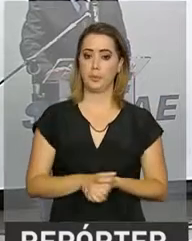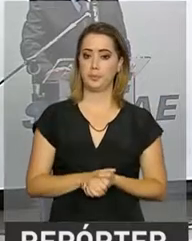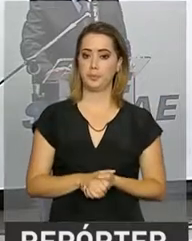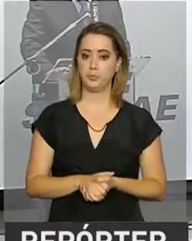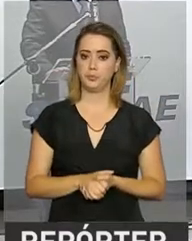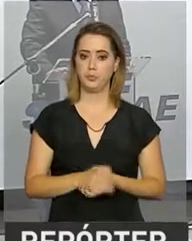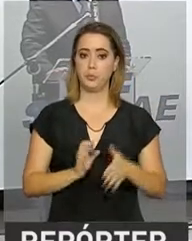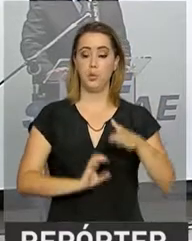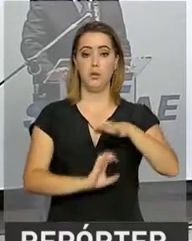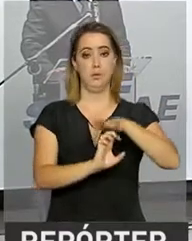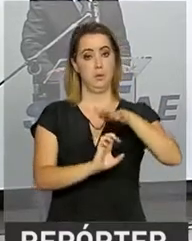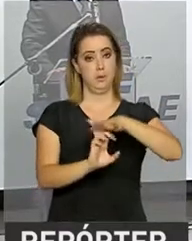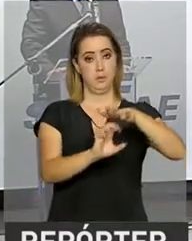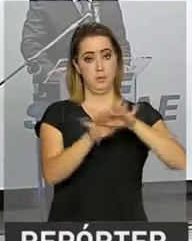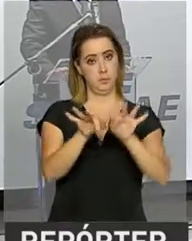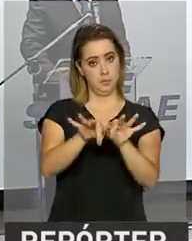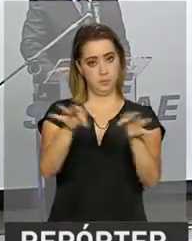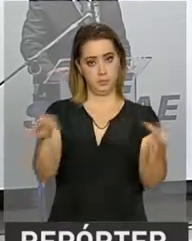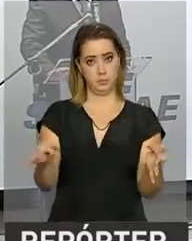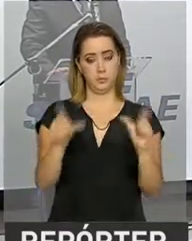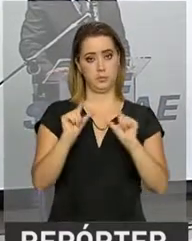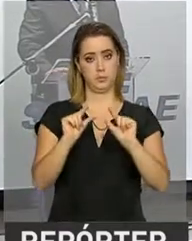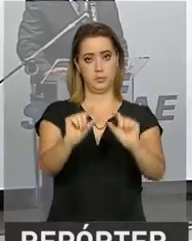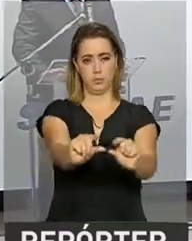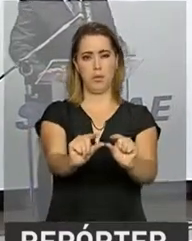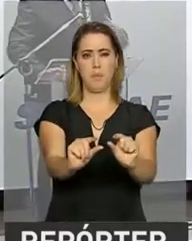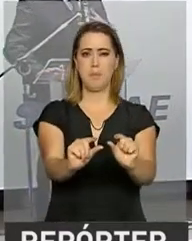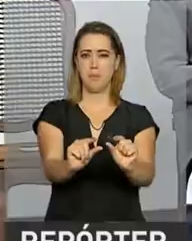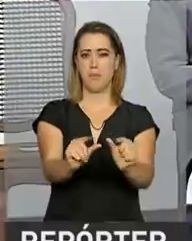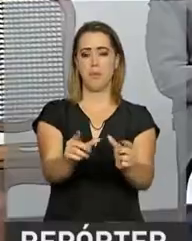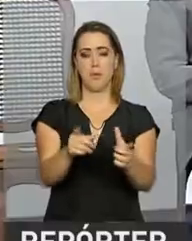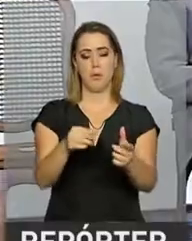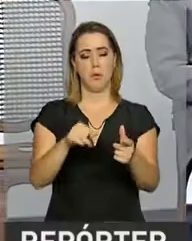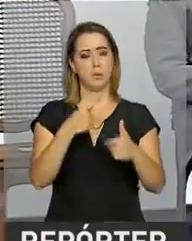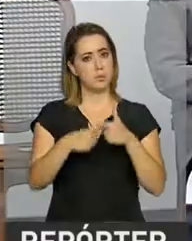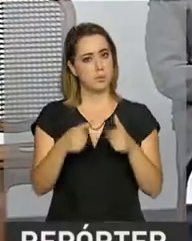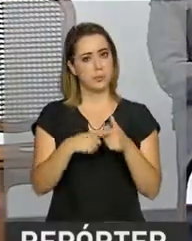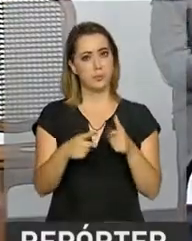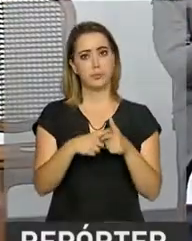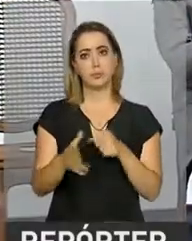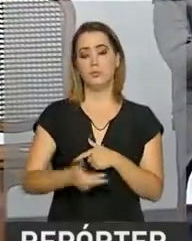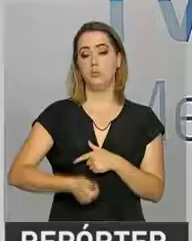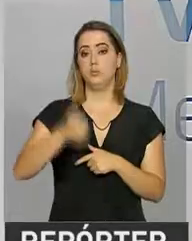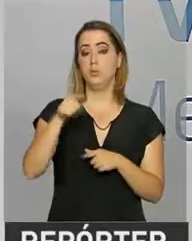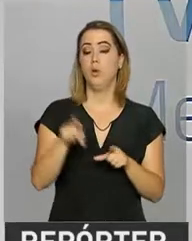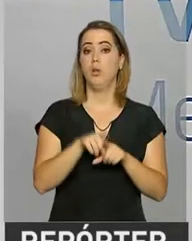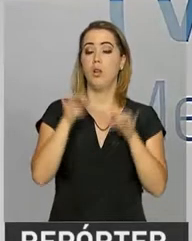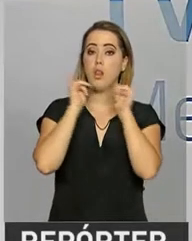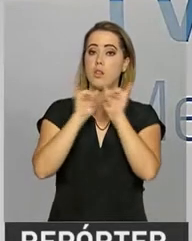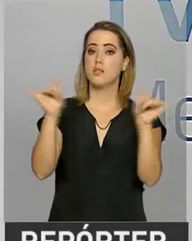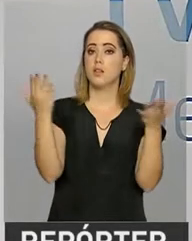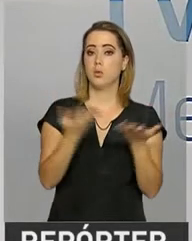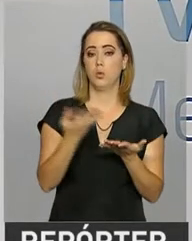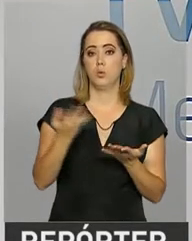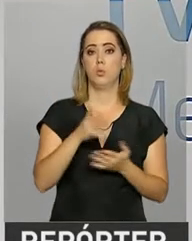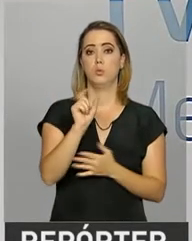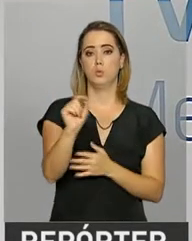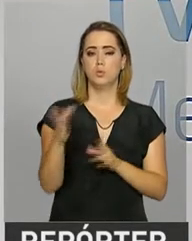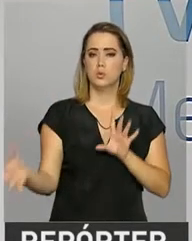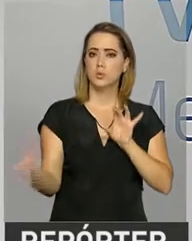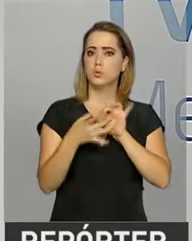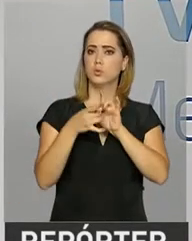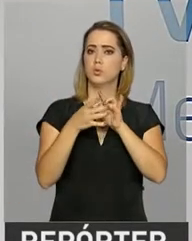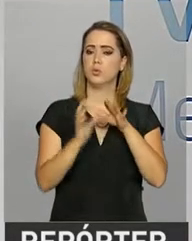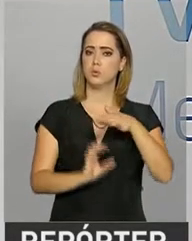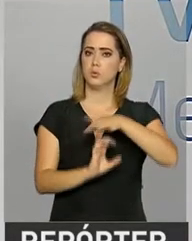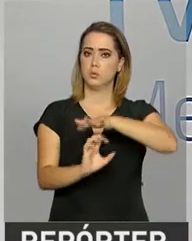O projeto Empreender Mais Simples, Menos Burocracia, Mais Crédito, lançado nesta quarta-feira, é uma parceria entre o governo, o